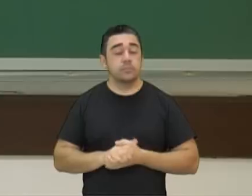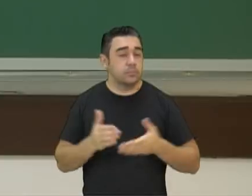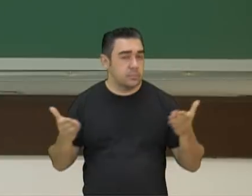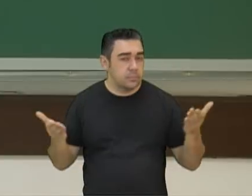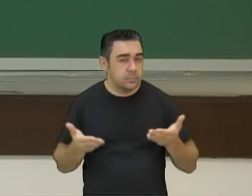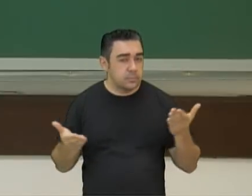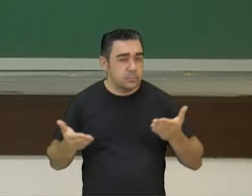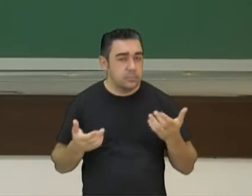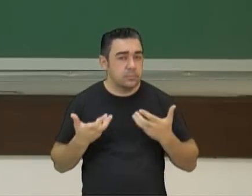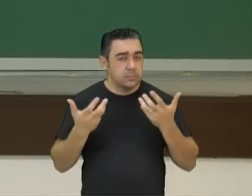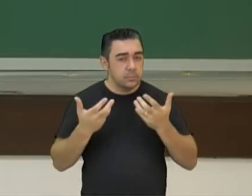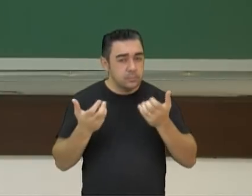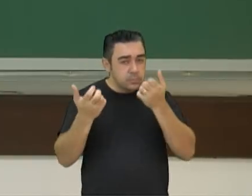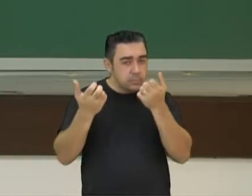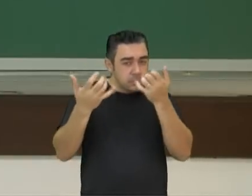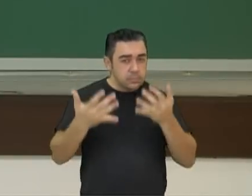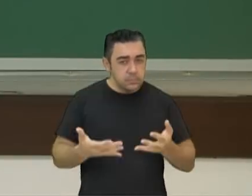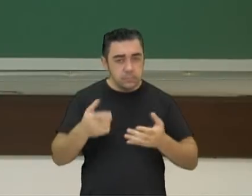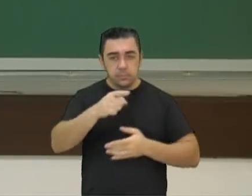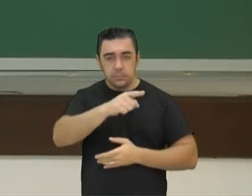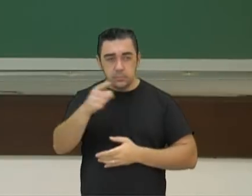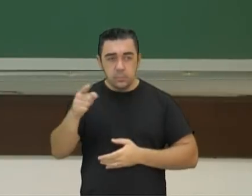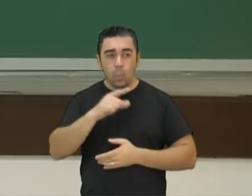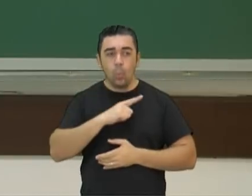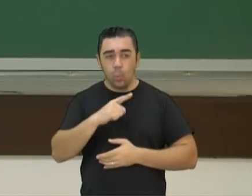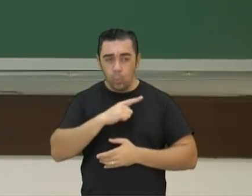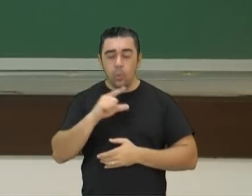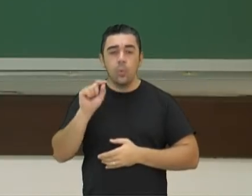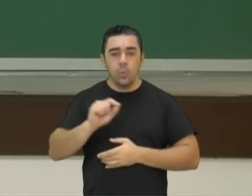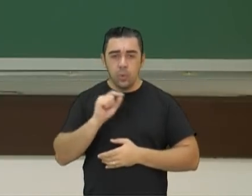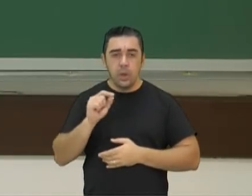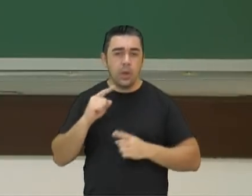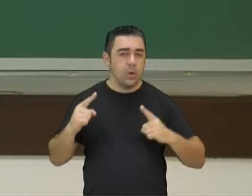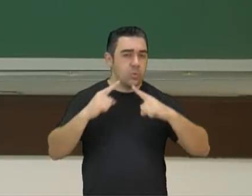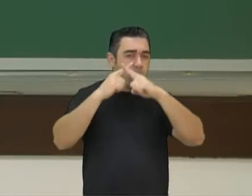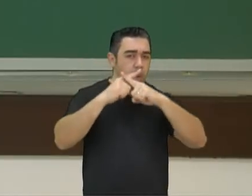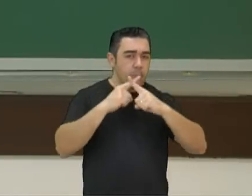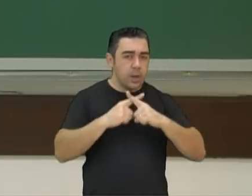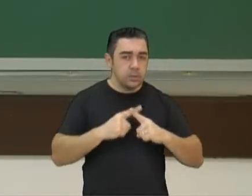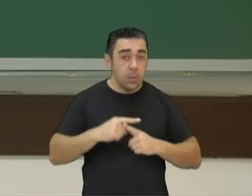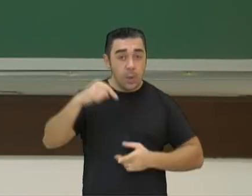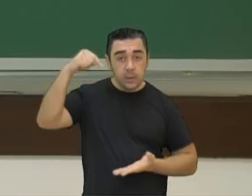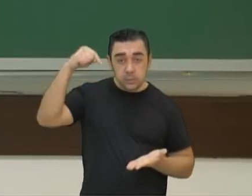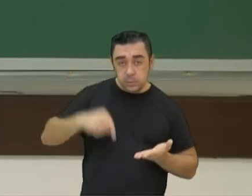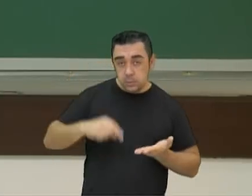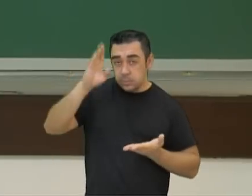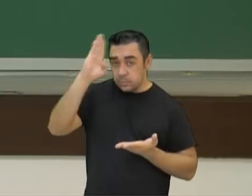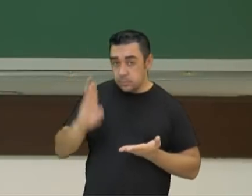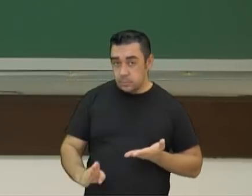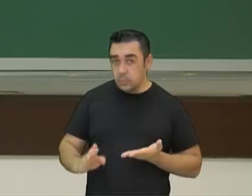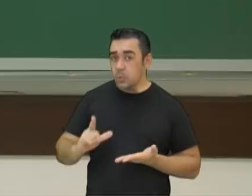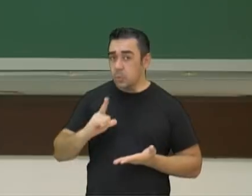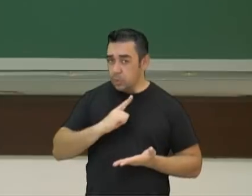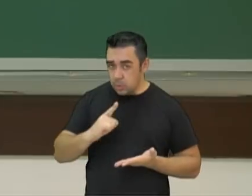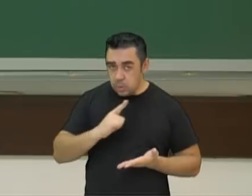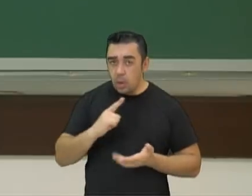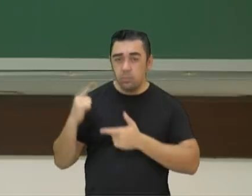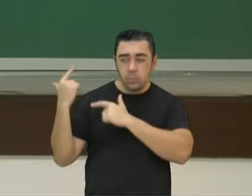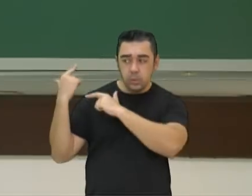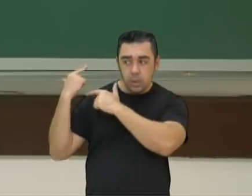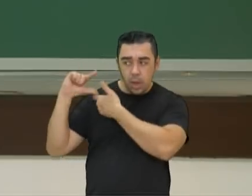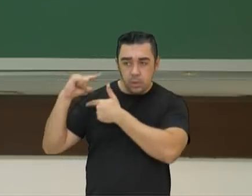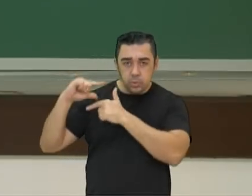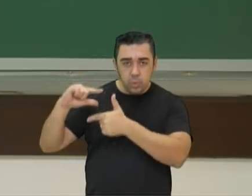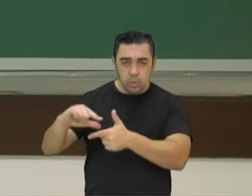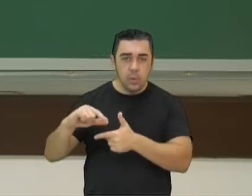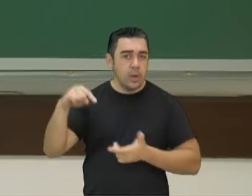Agora, eu gostaria de falar para vocês de uma maratona de natação que acontece aqui no Brasil. É uma das mais tradicionais.